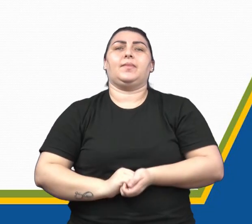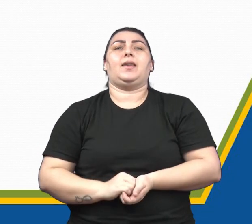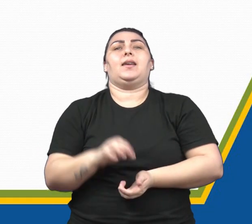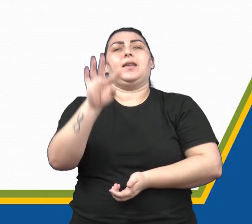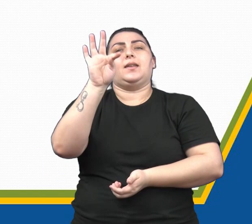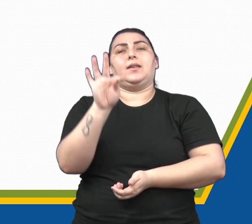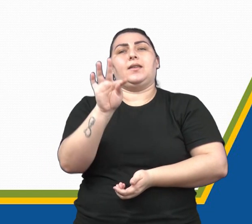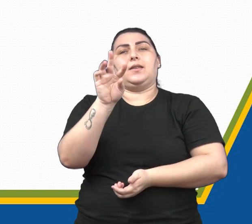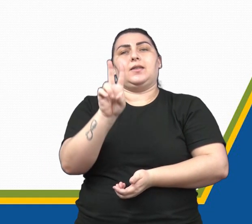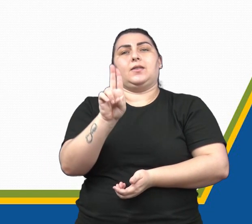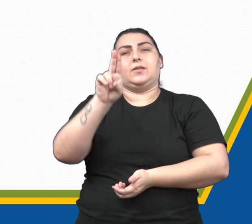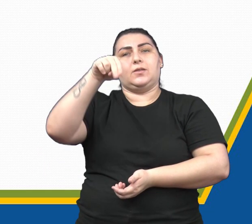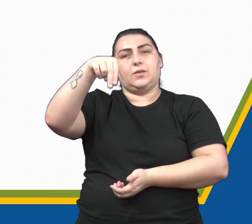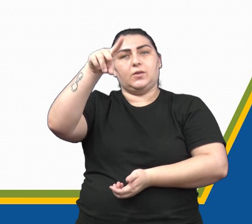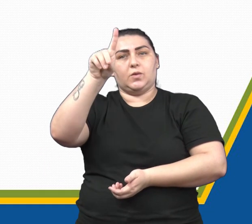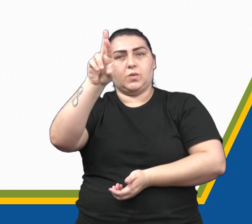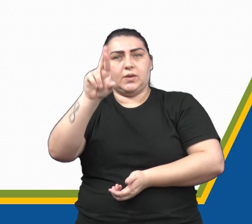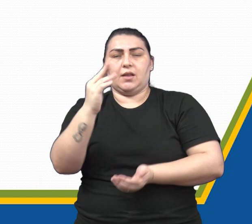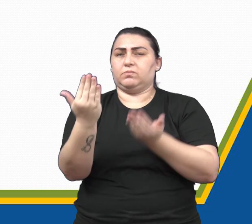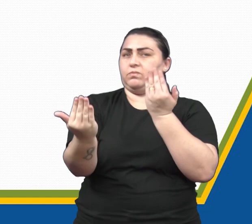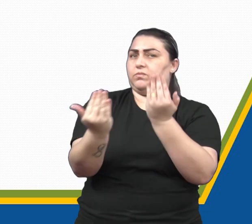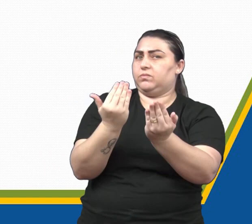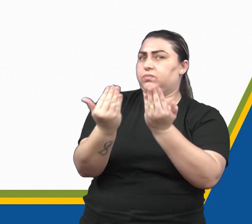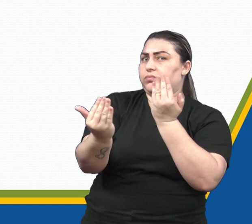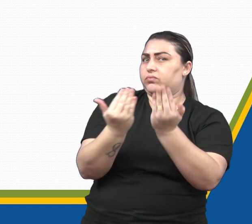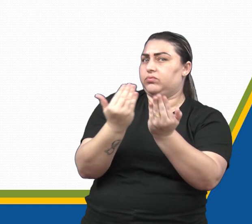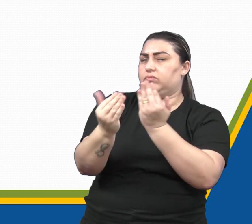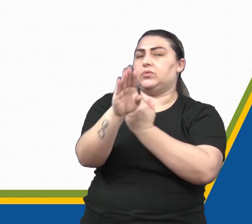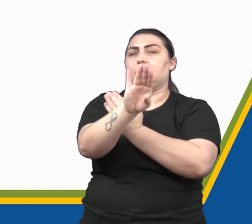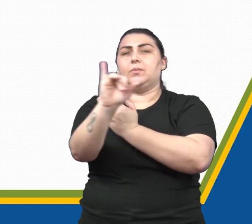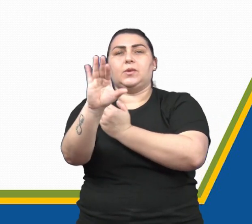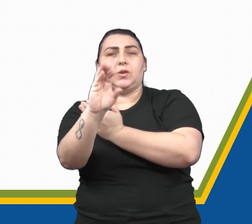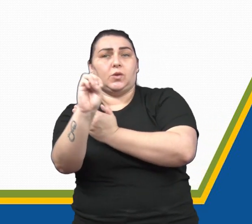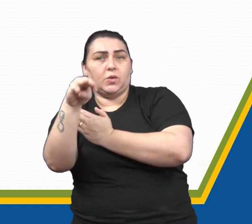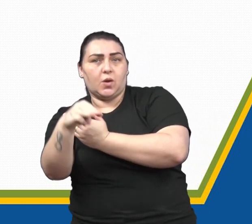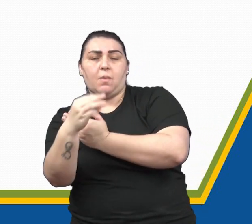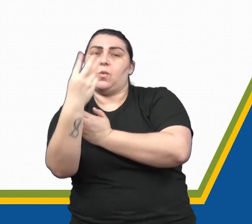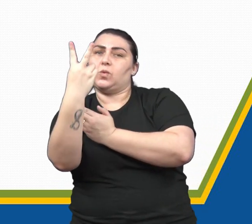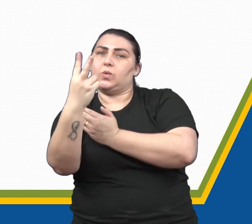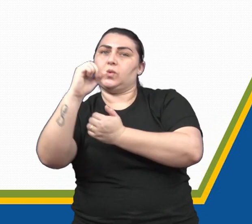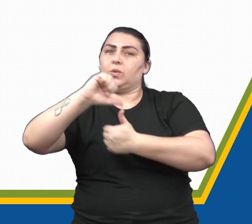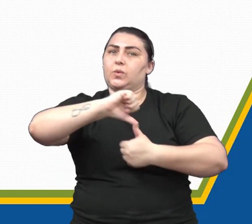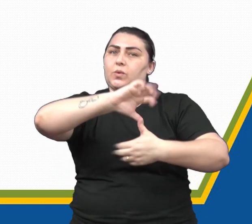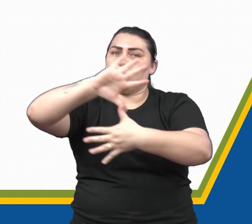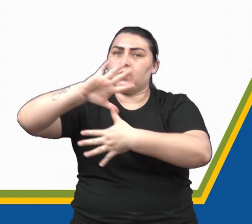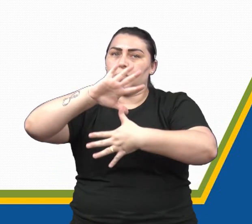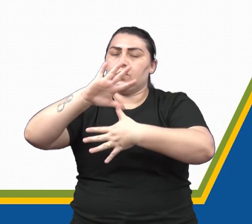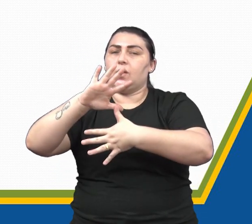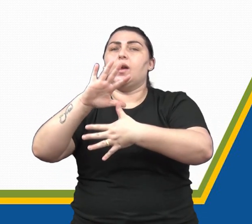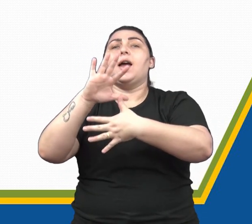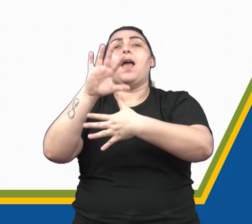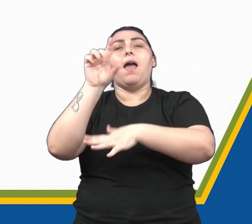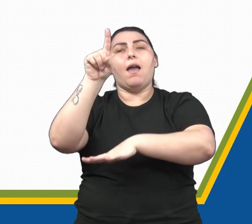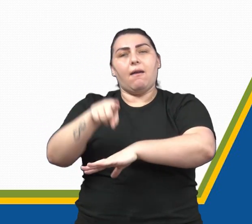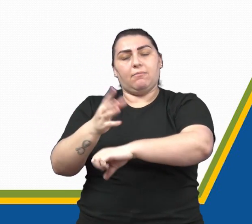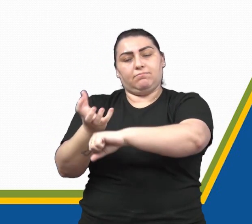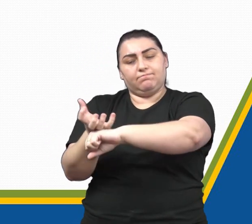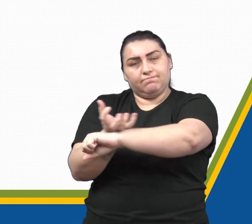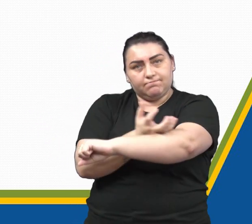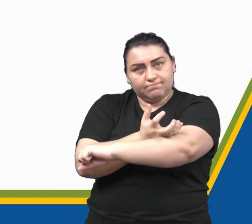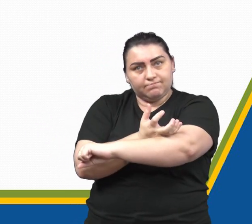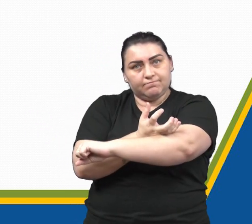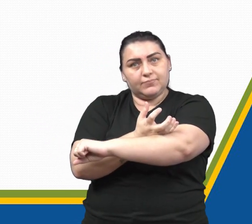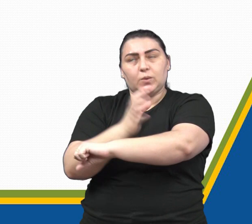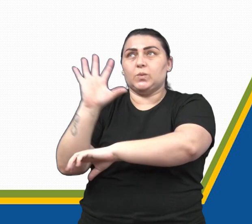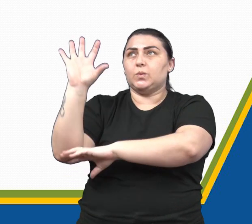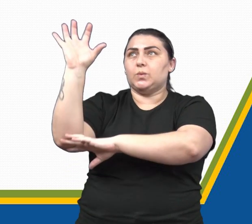tundra, tá? A gente vai sempre fazer um comparativo de um bioma com os dois continentes, tá? Tundra é uma vegetação de áreas